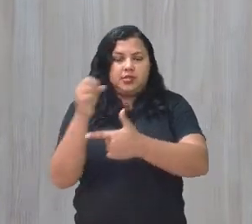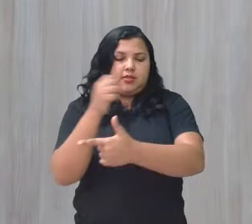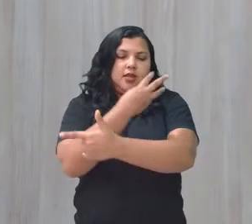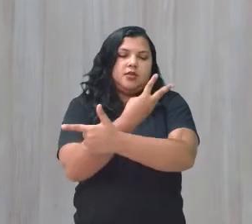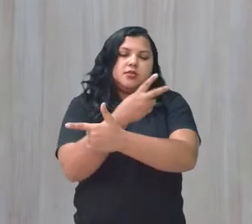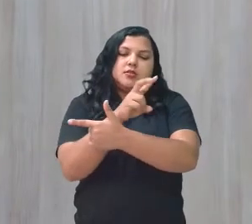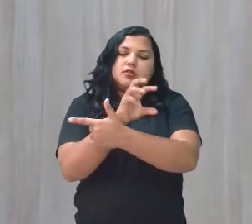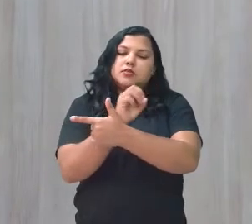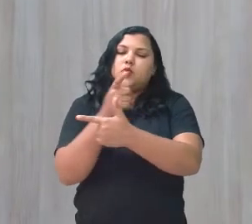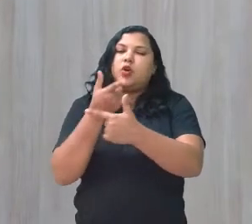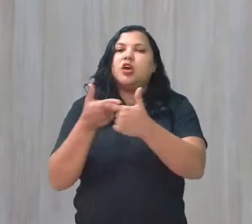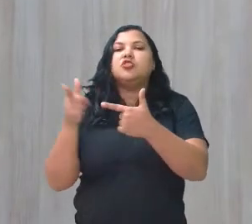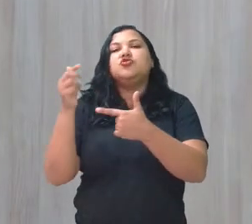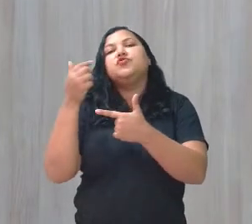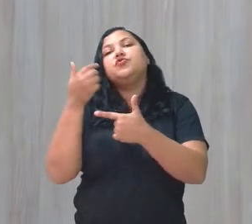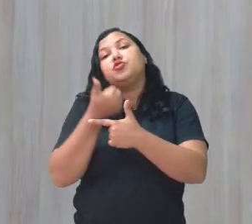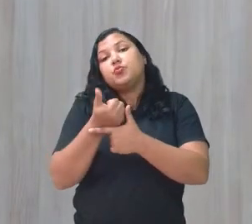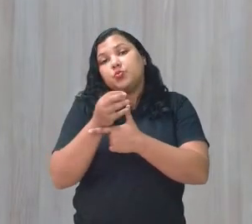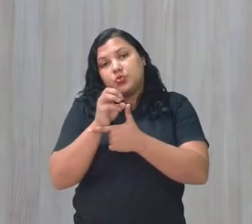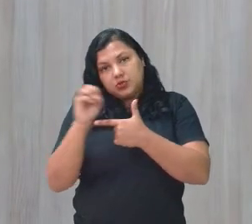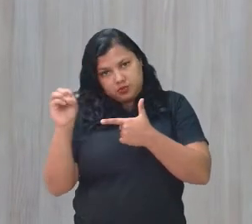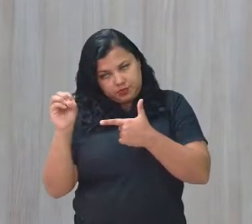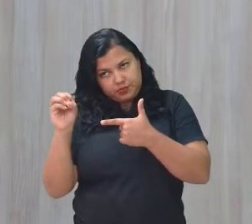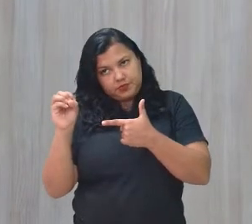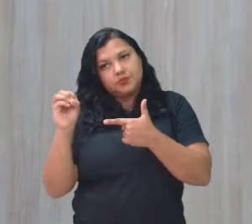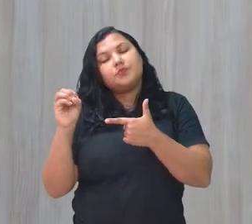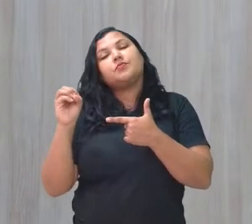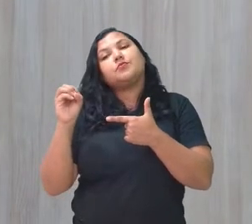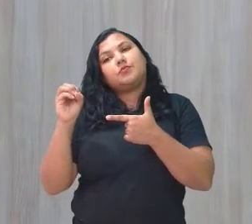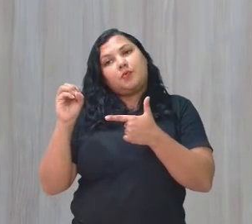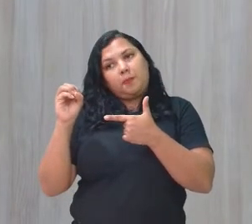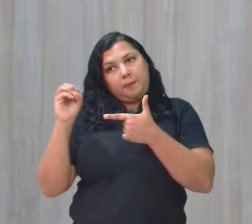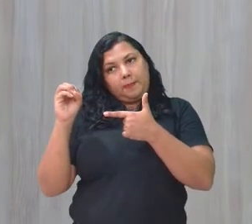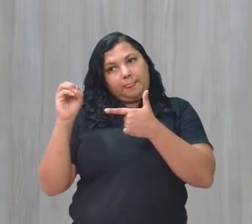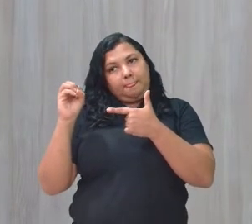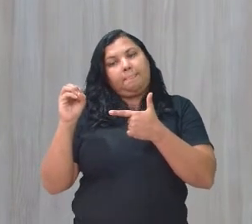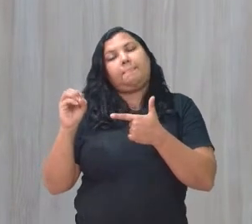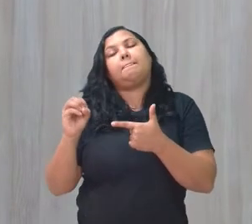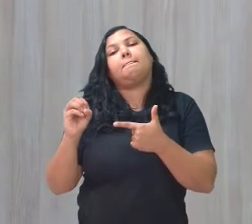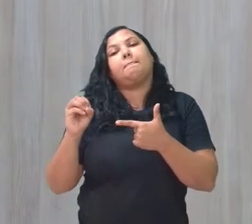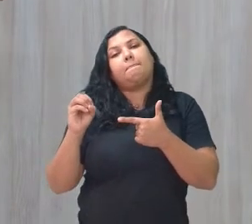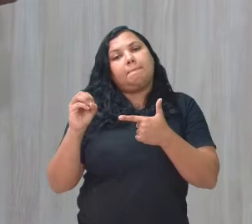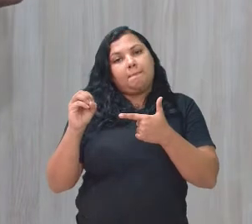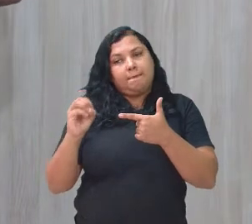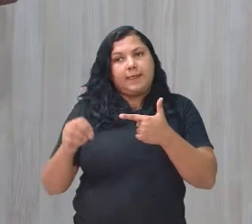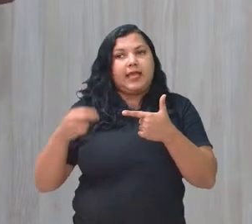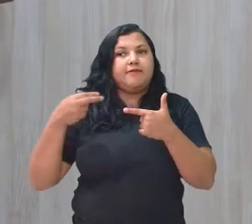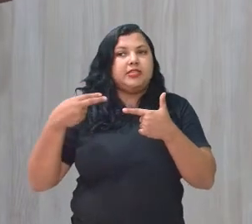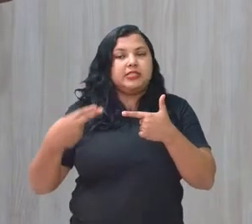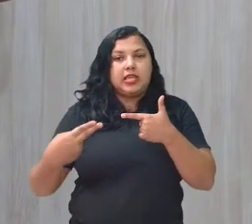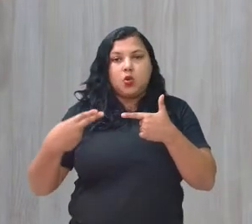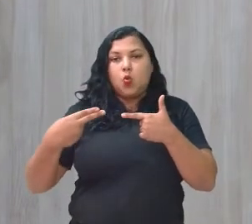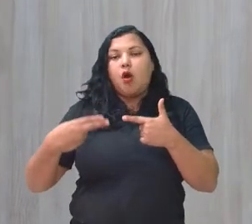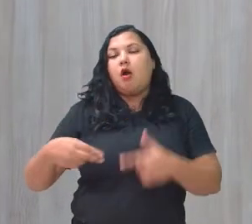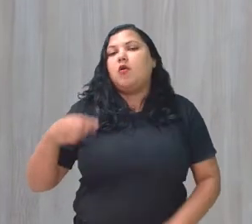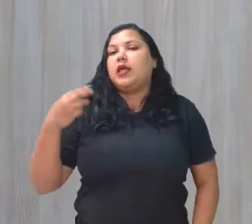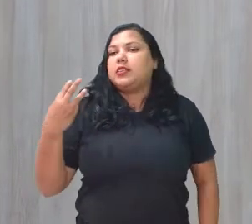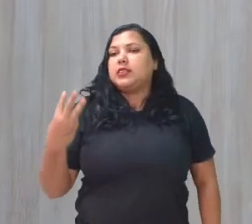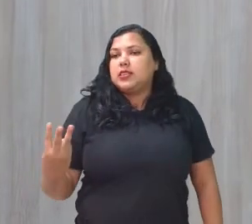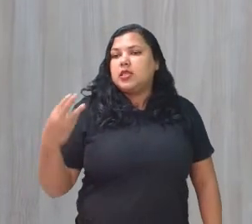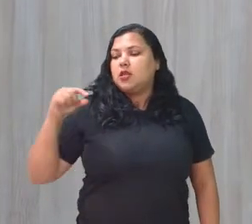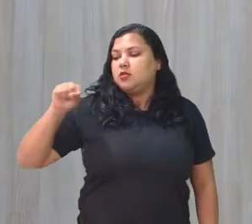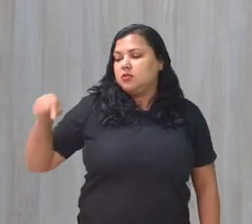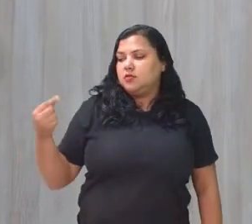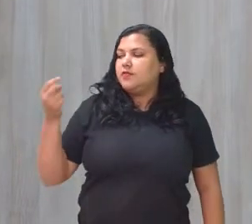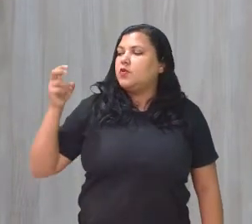passo do raciocínio, cada parte de 100 ali dividido por, cada parte de 350, no caso dividido por 100, ou seja, como eu tinha